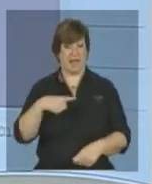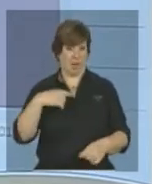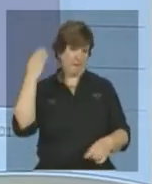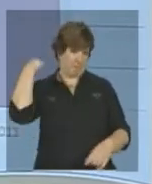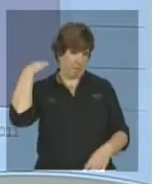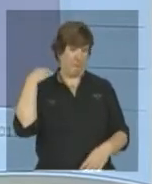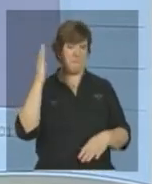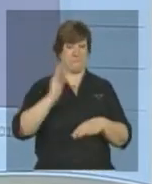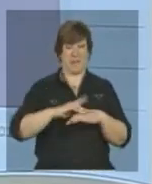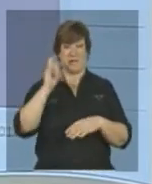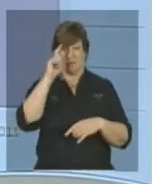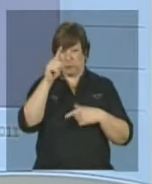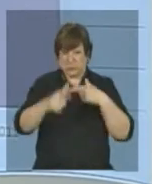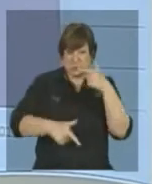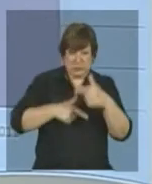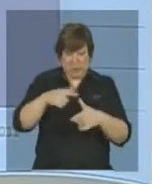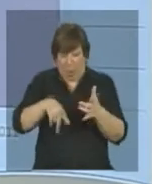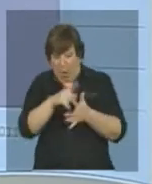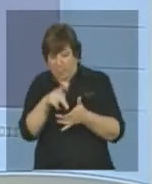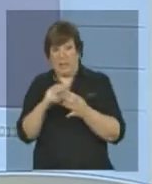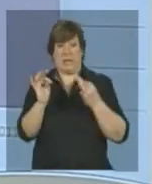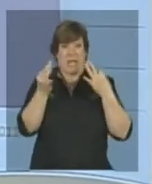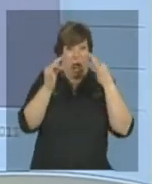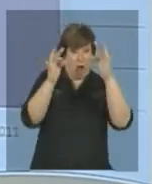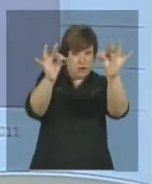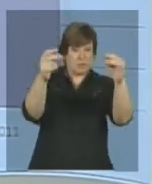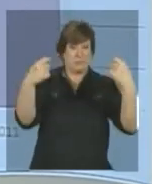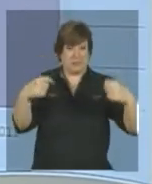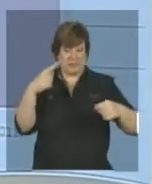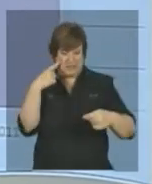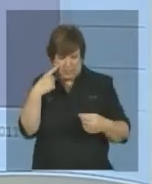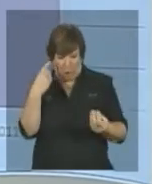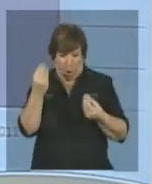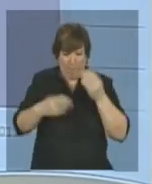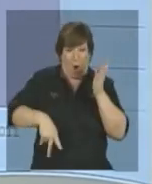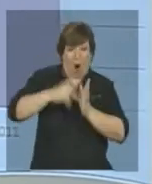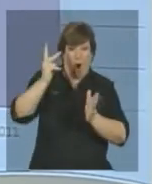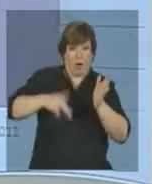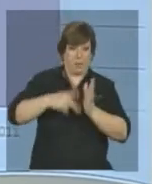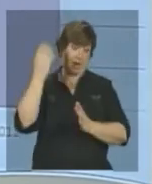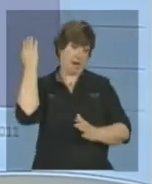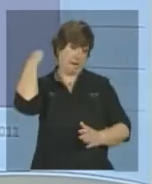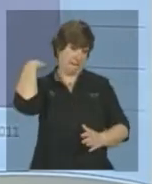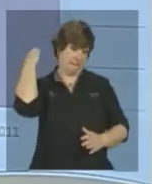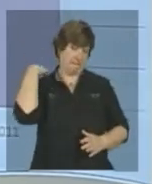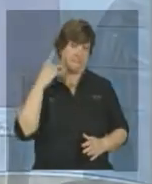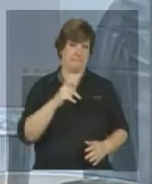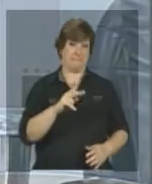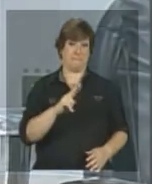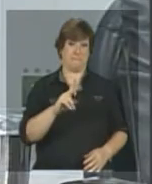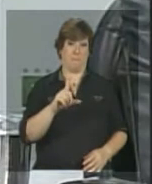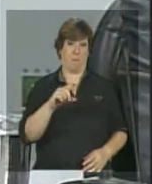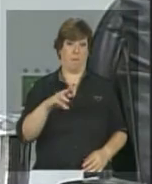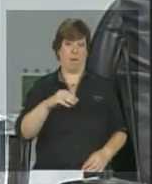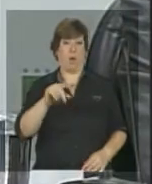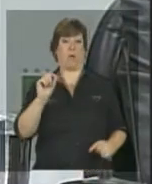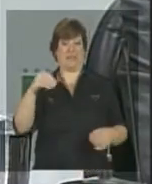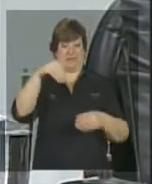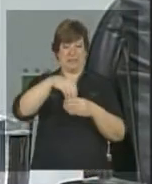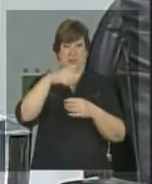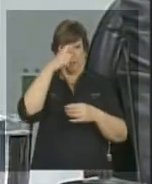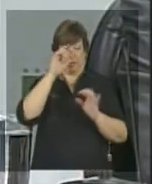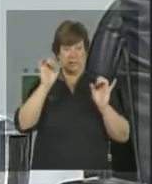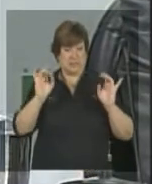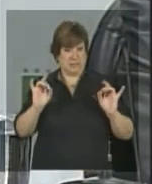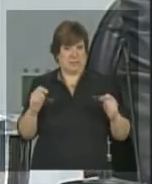complexo, demanda uma alta tecnologia e uma situação dentro do hospital muito, muito